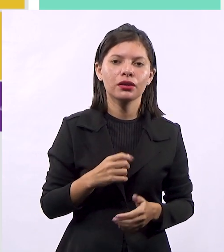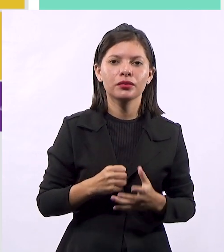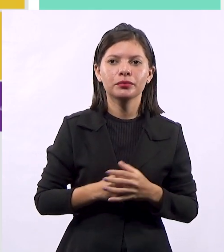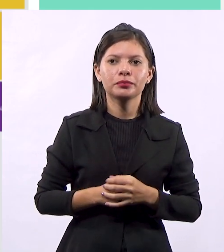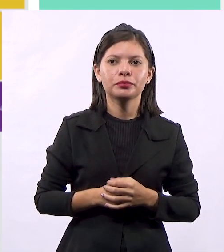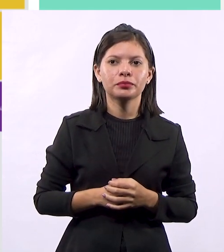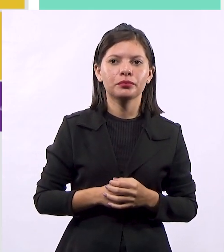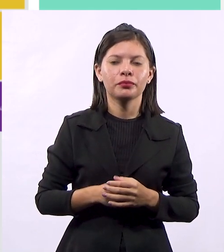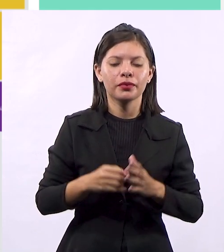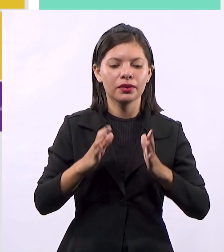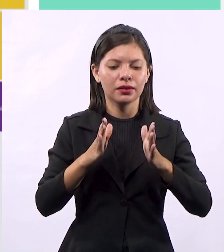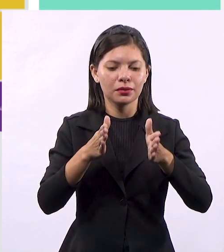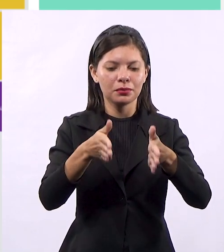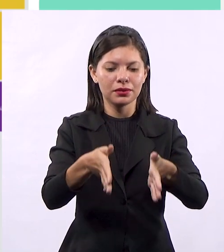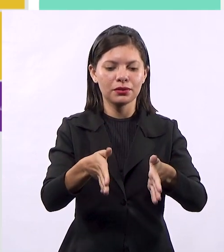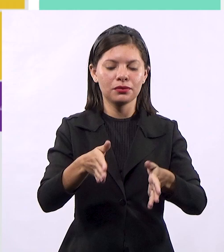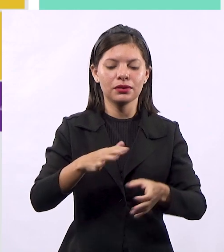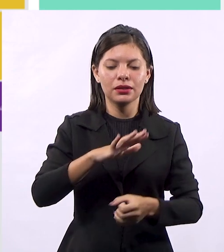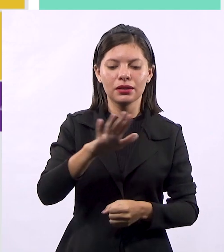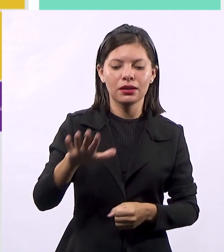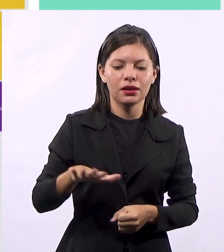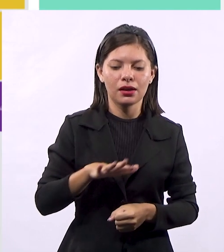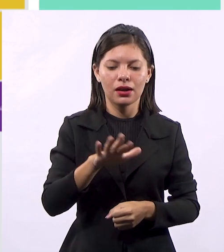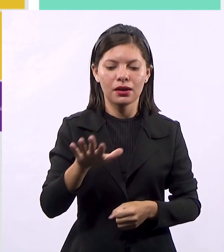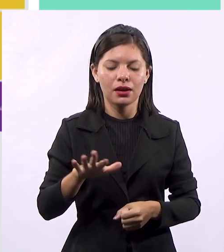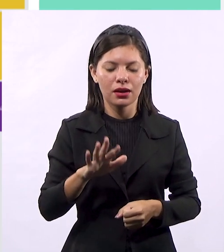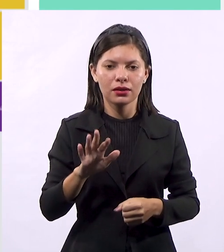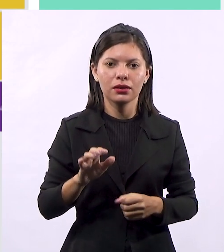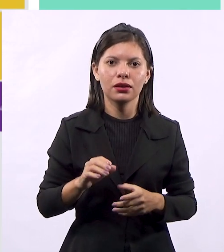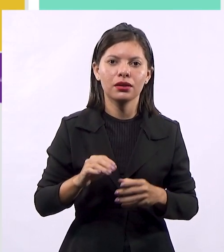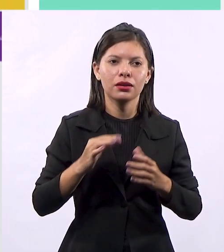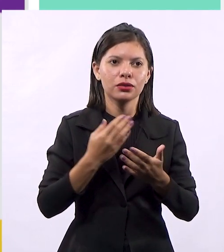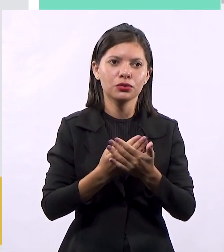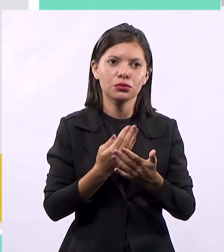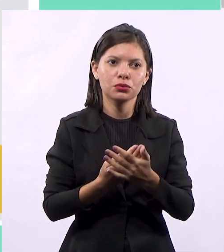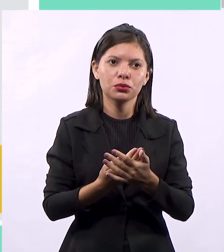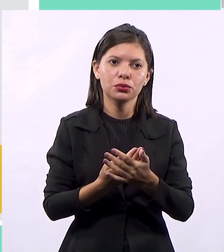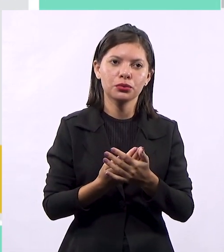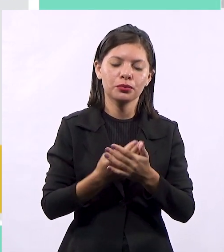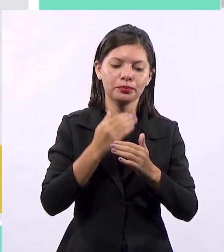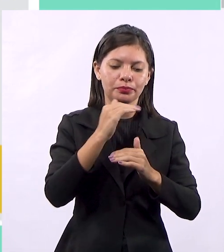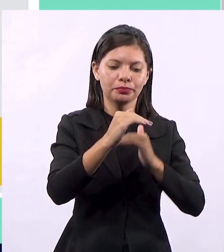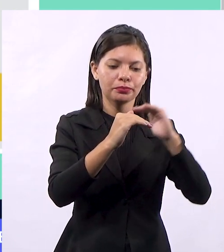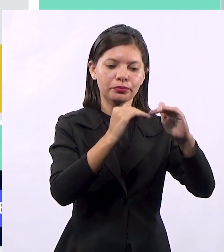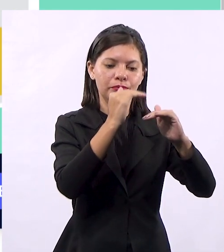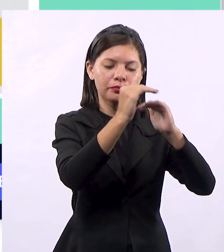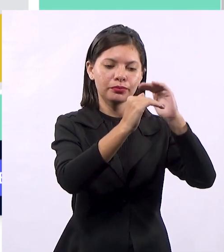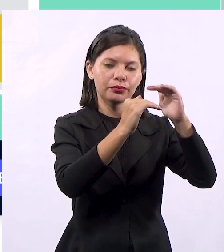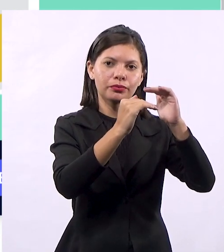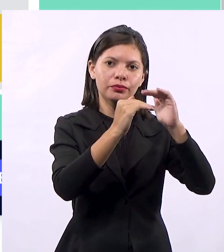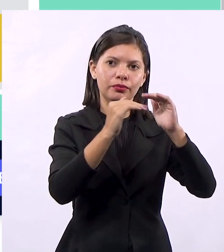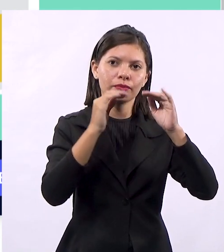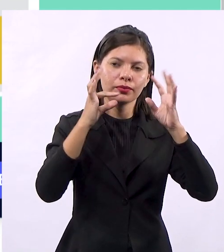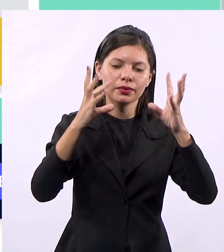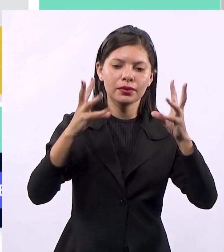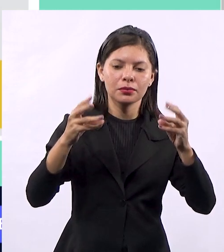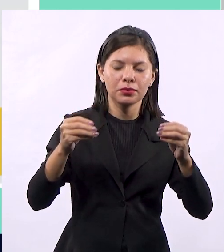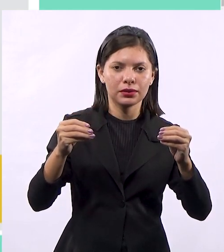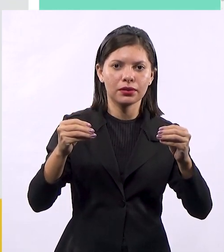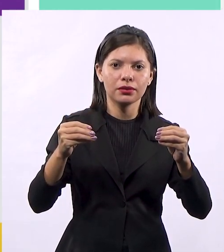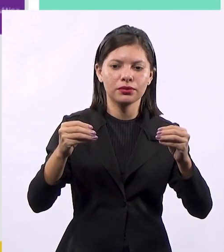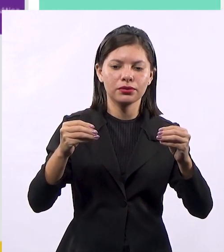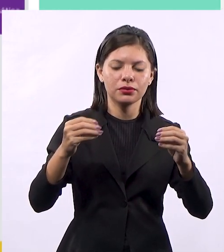áreas de conhecimento, competências específicas de áreas, especialmente das áreas de língua portuguesa e matemática,